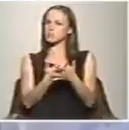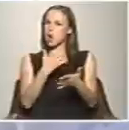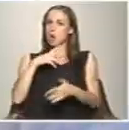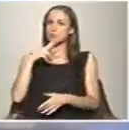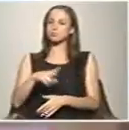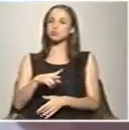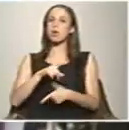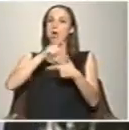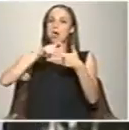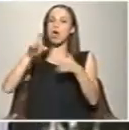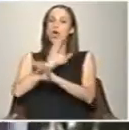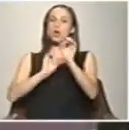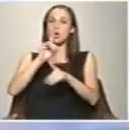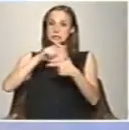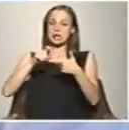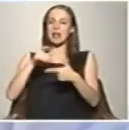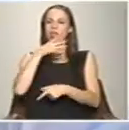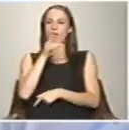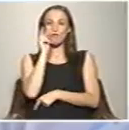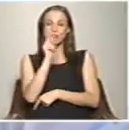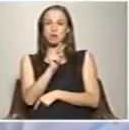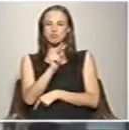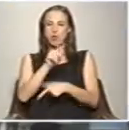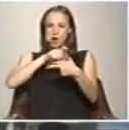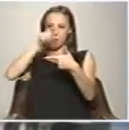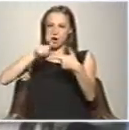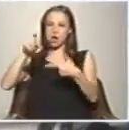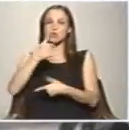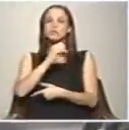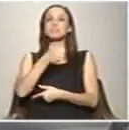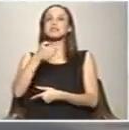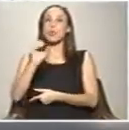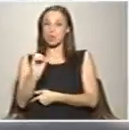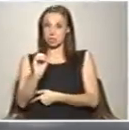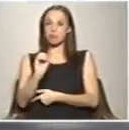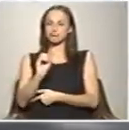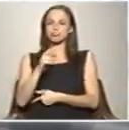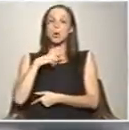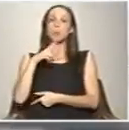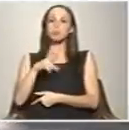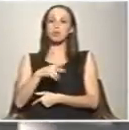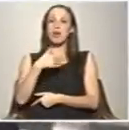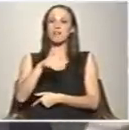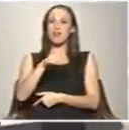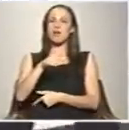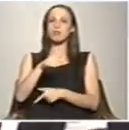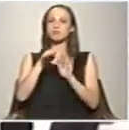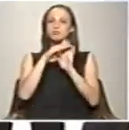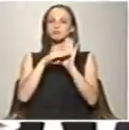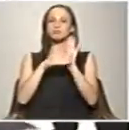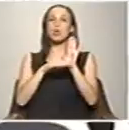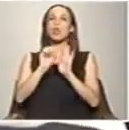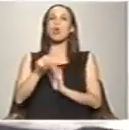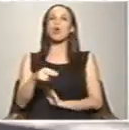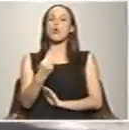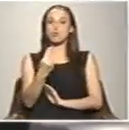dados do Eurostat, ao olharmos para as projeções demográficas de 2050, o nosso país estará no ranking das nações europeias com